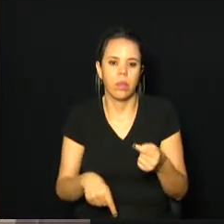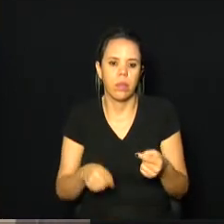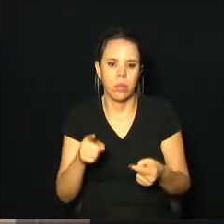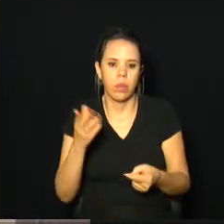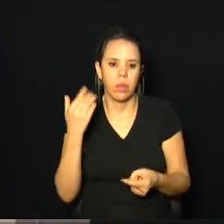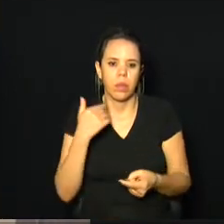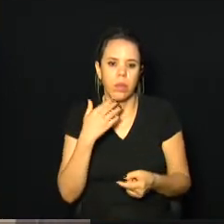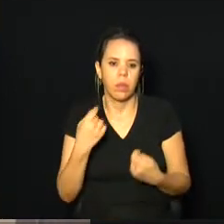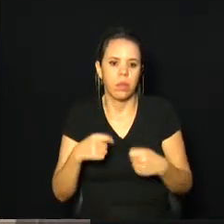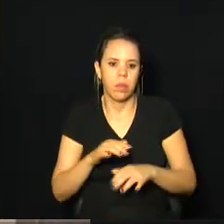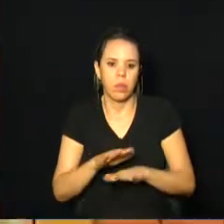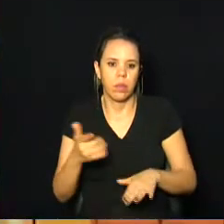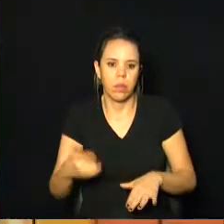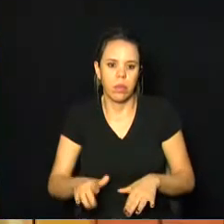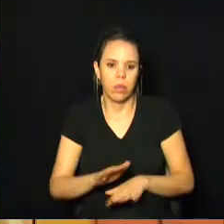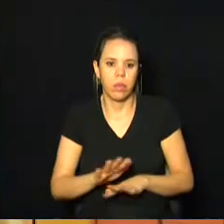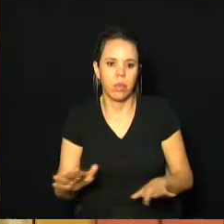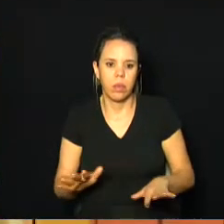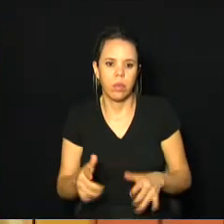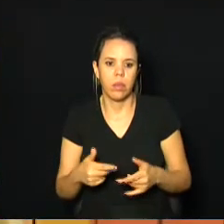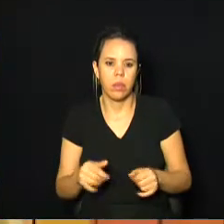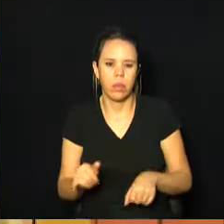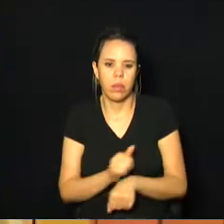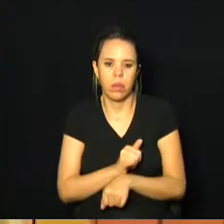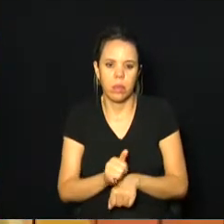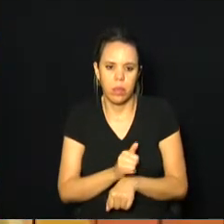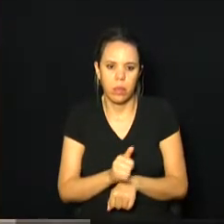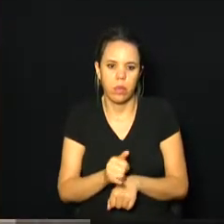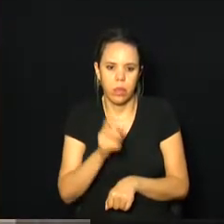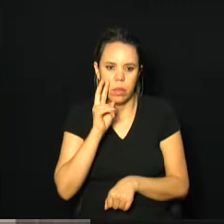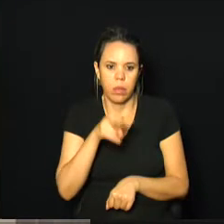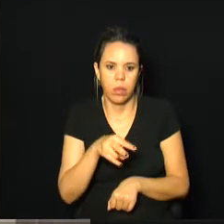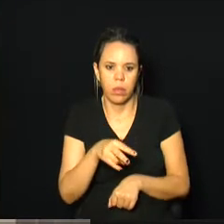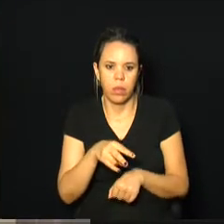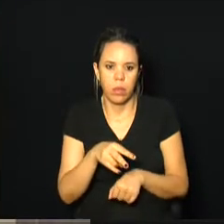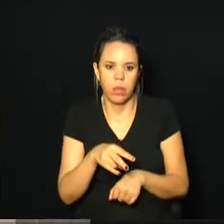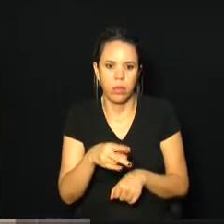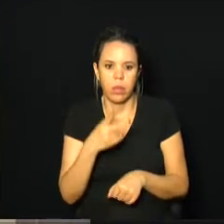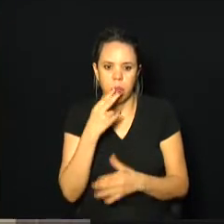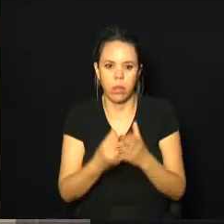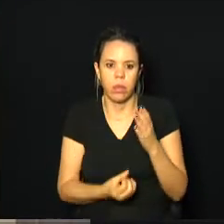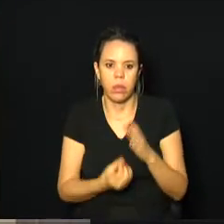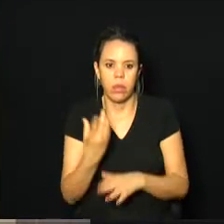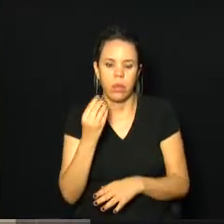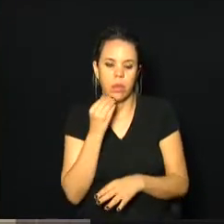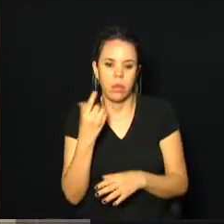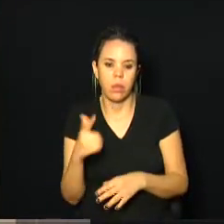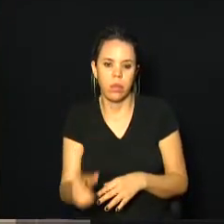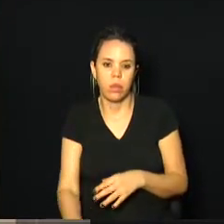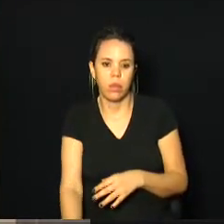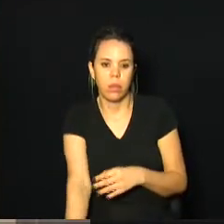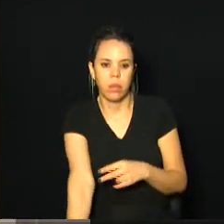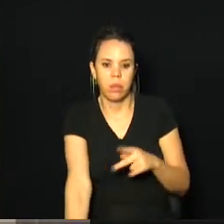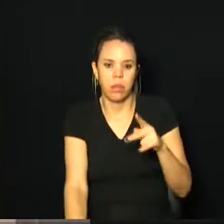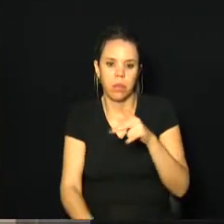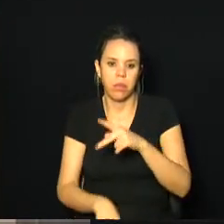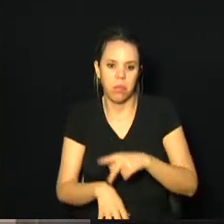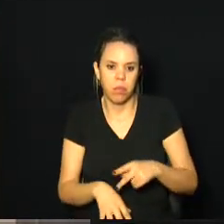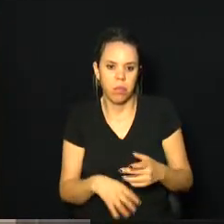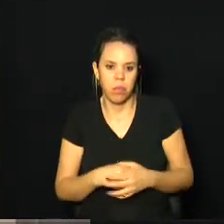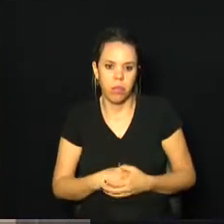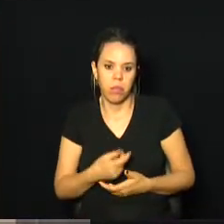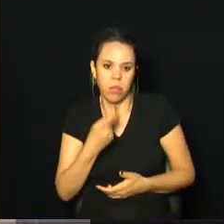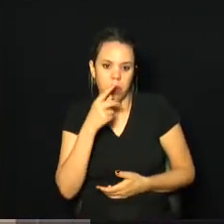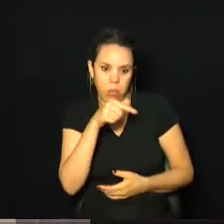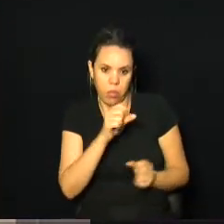que não precisa fazer de novo. Outras alternativas que você vê aparecem em outras oportunidades, em outros países, que falam,